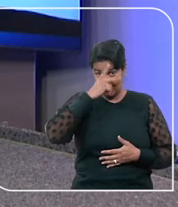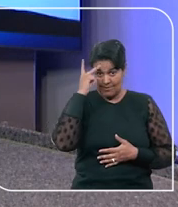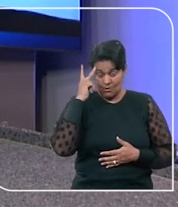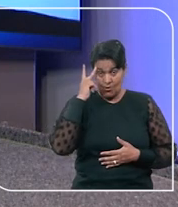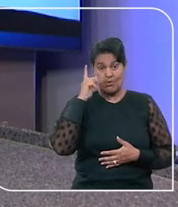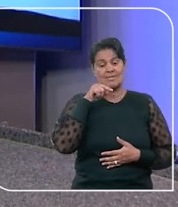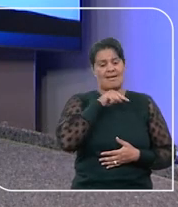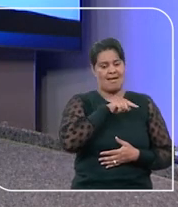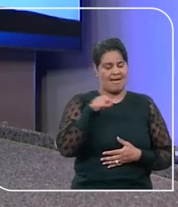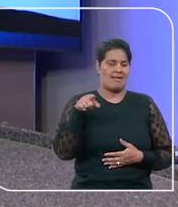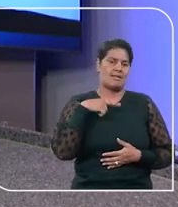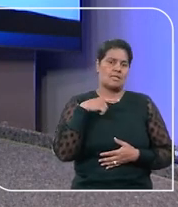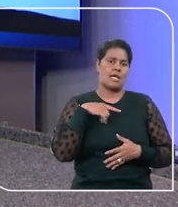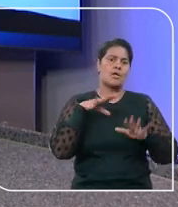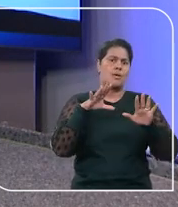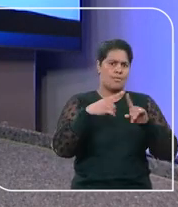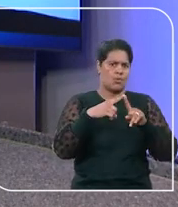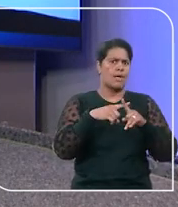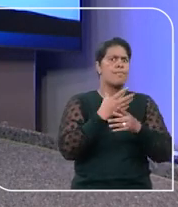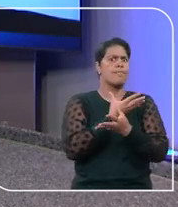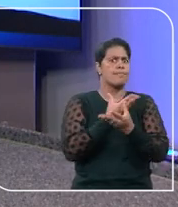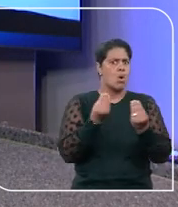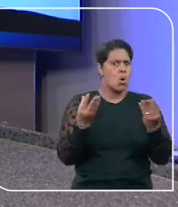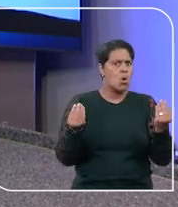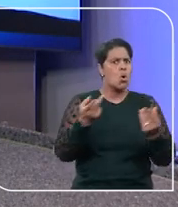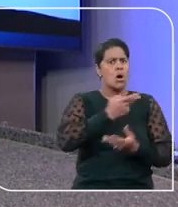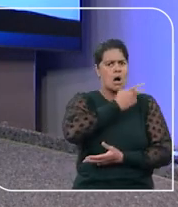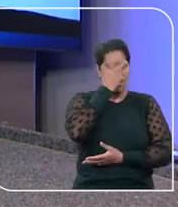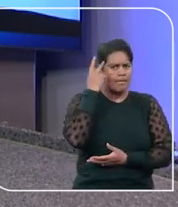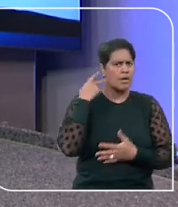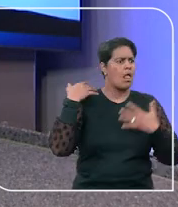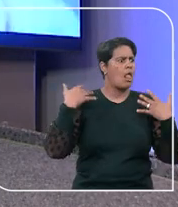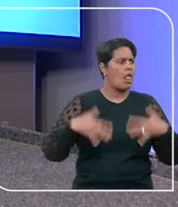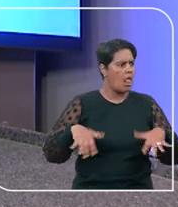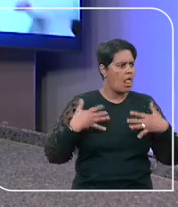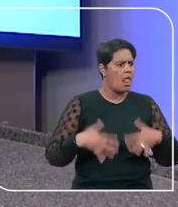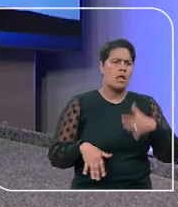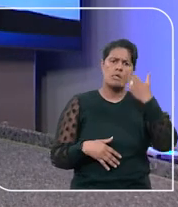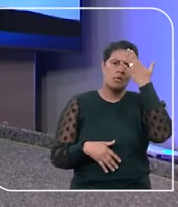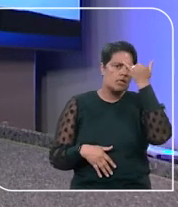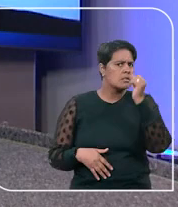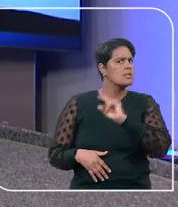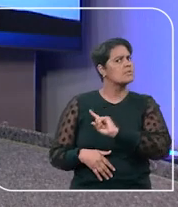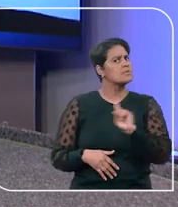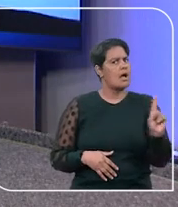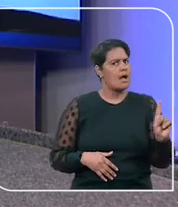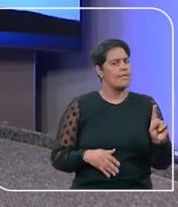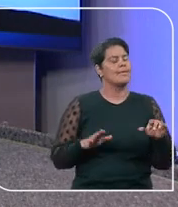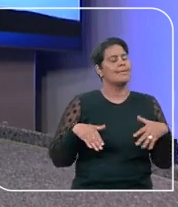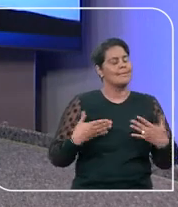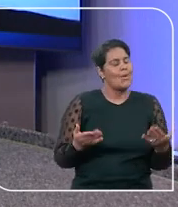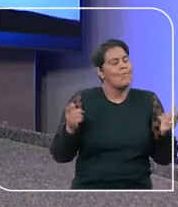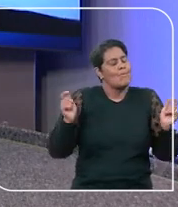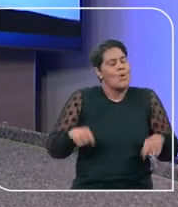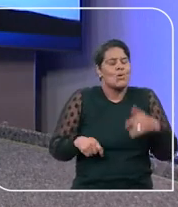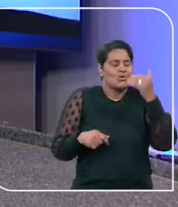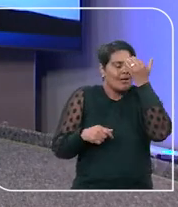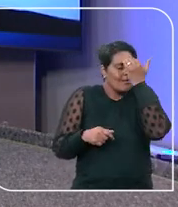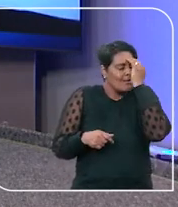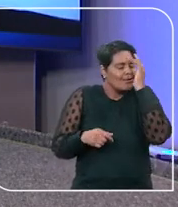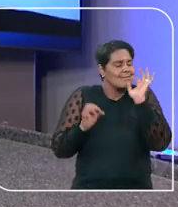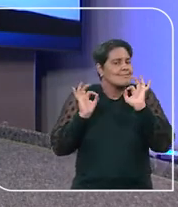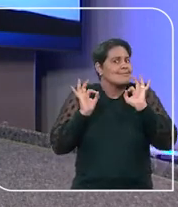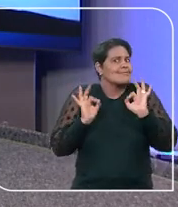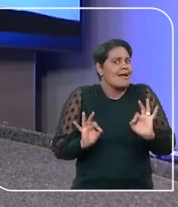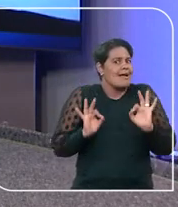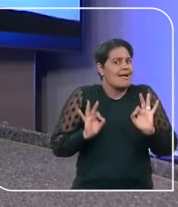esse ponto, que muita gente, por incrível que pareça, ainda não sabe. Então, para todo mundo entender direito e ficar por dentro sobre